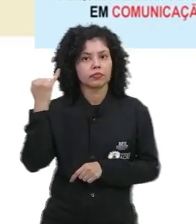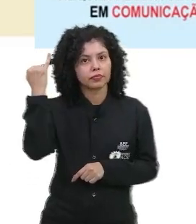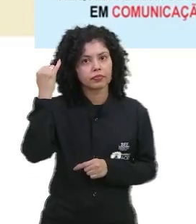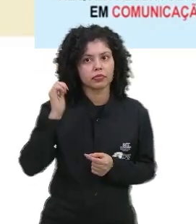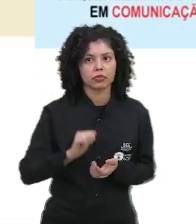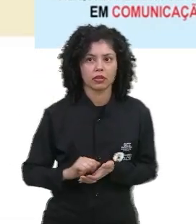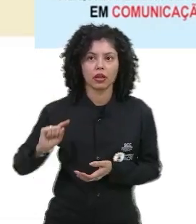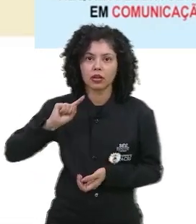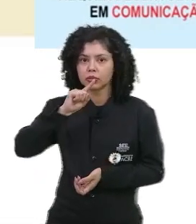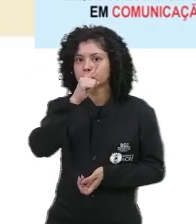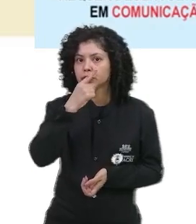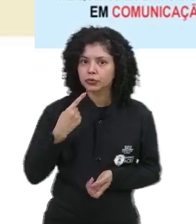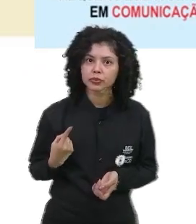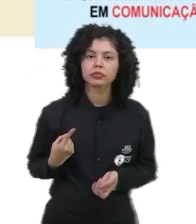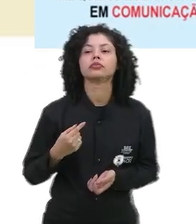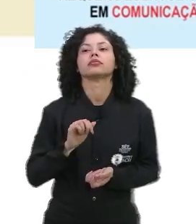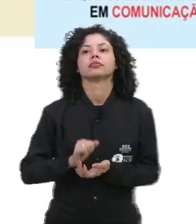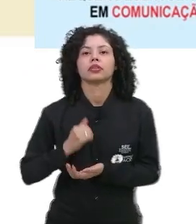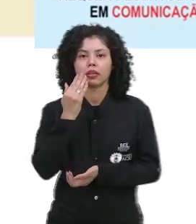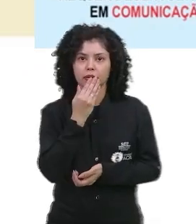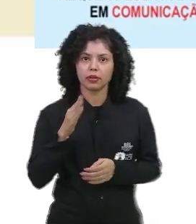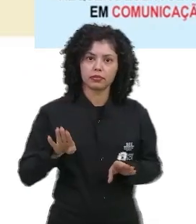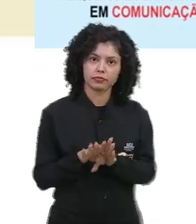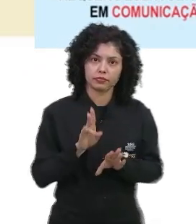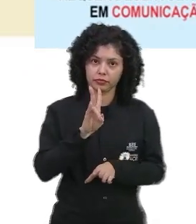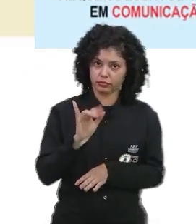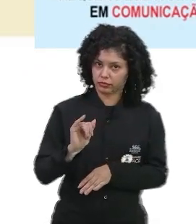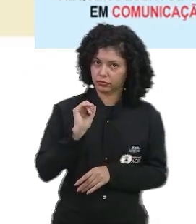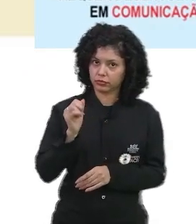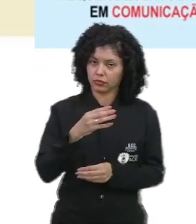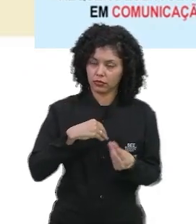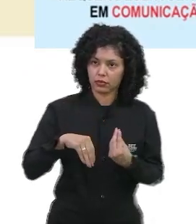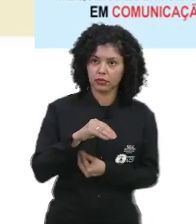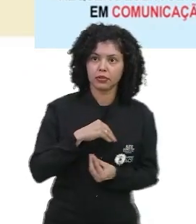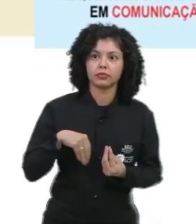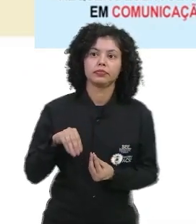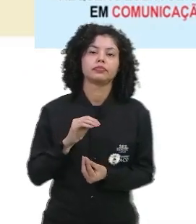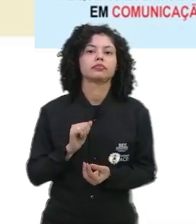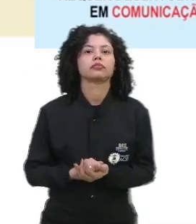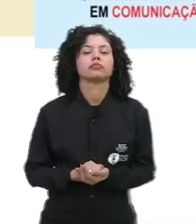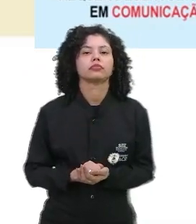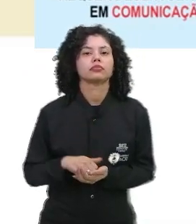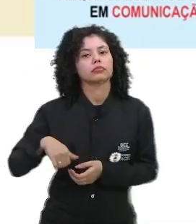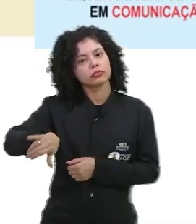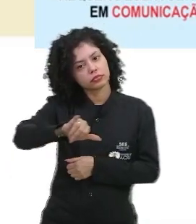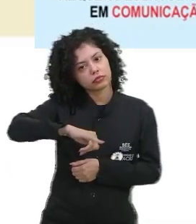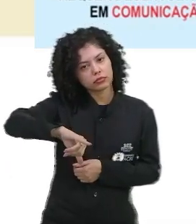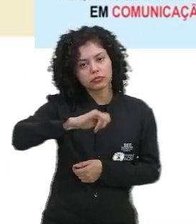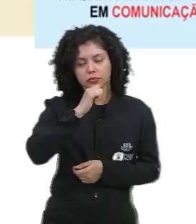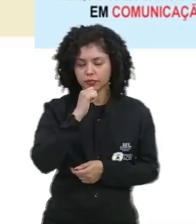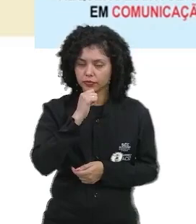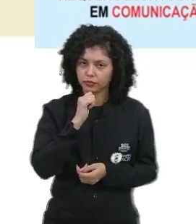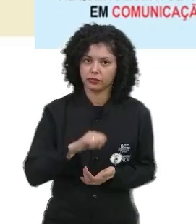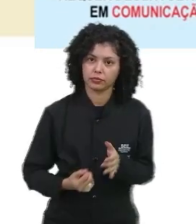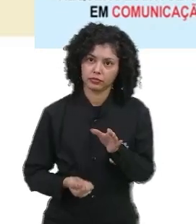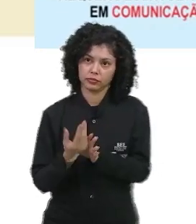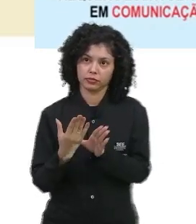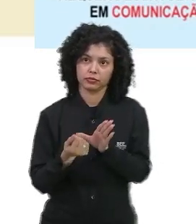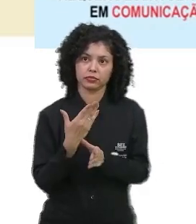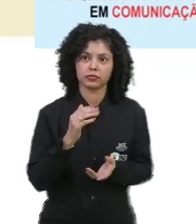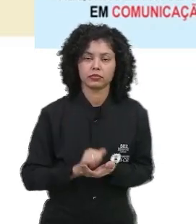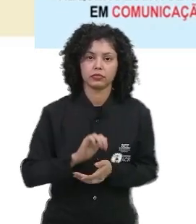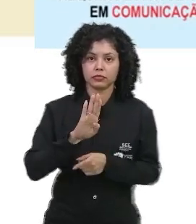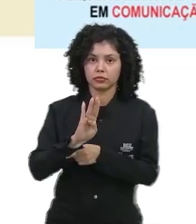da cana-de-açúcar. Então, esse etanol ele vai reagir com esse óleo bruto e eu vou ter a produção